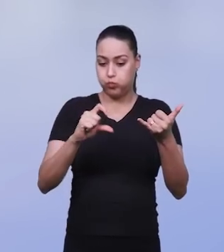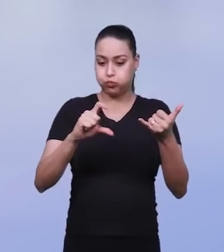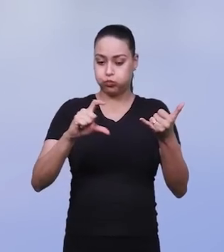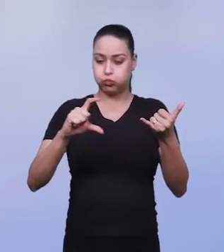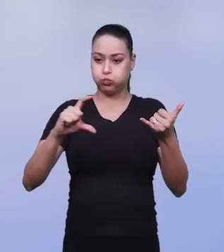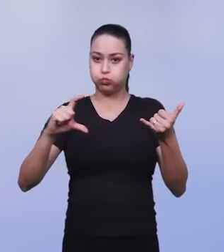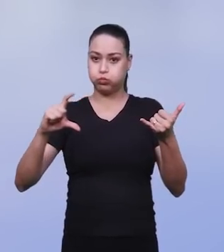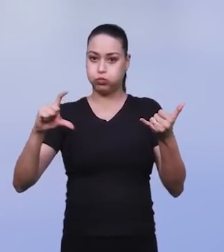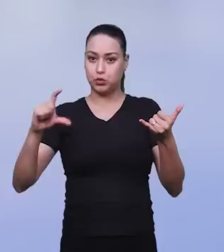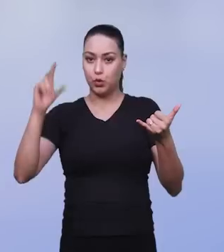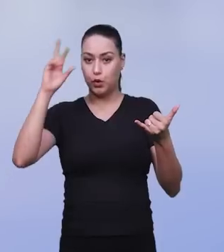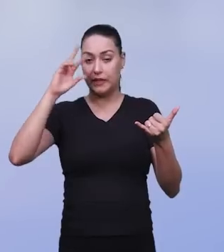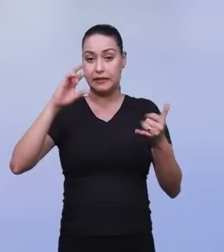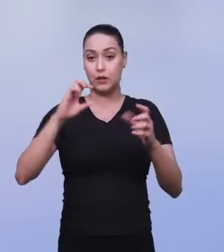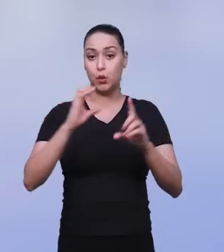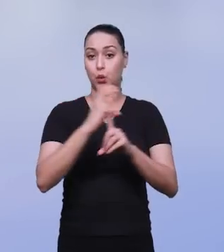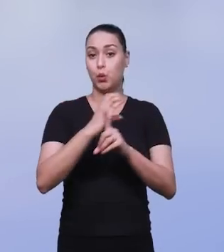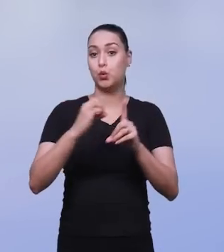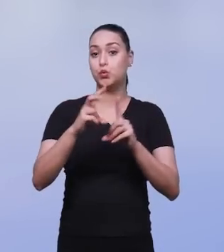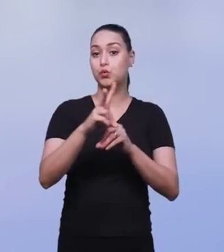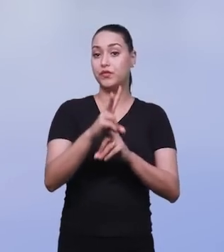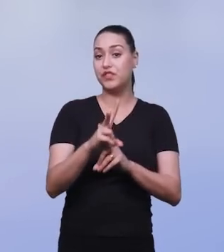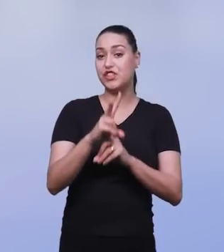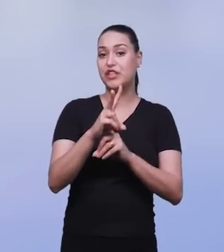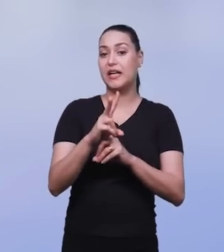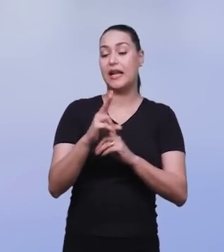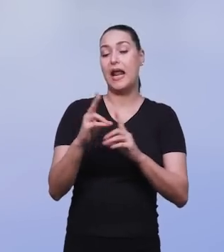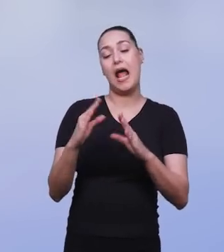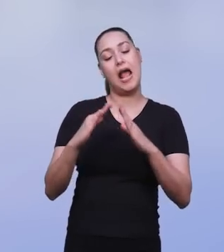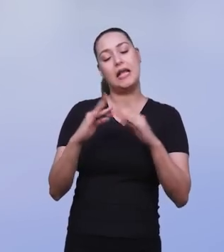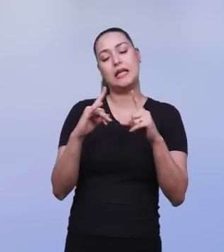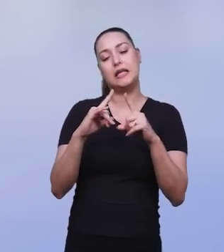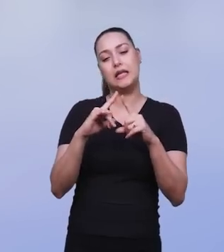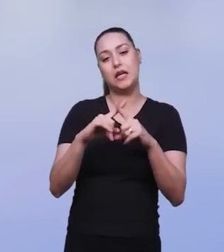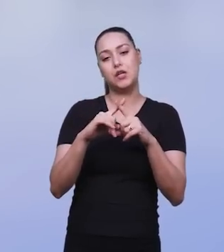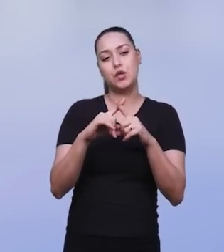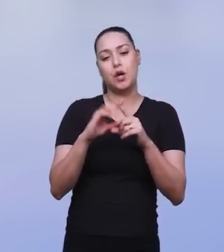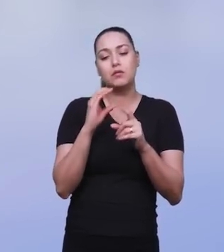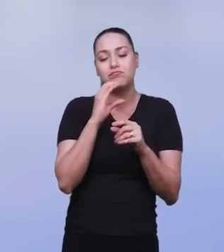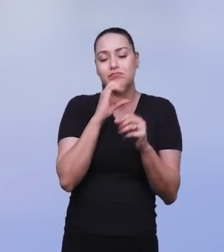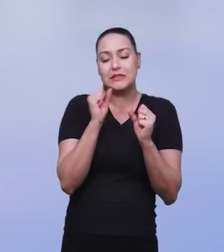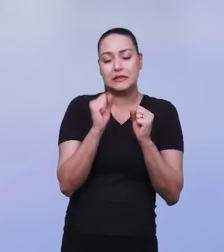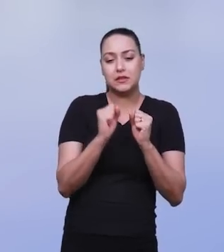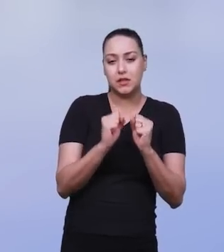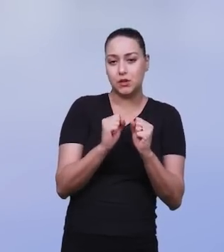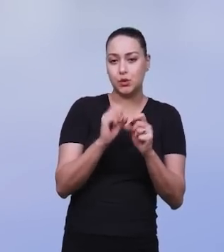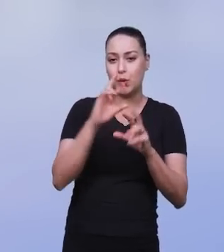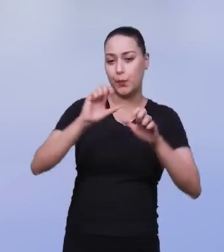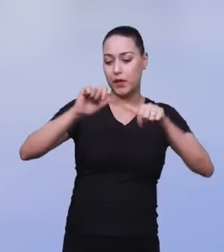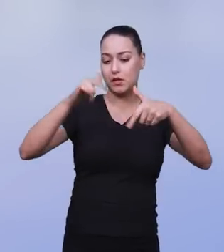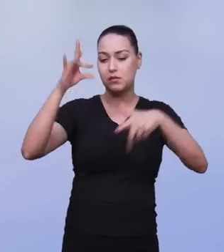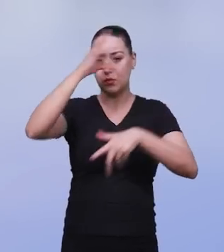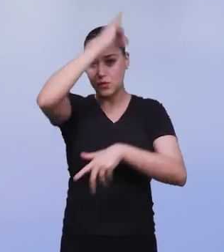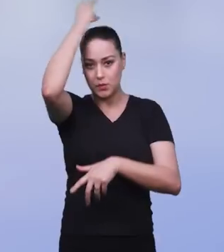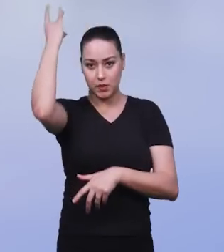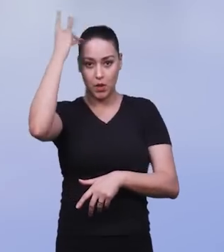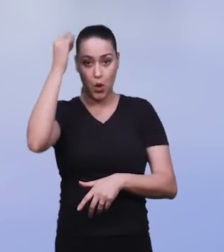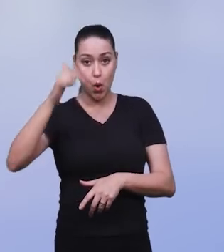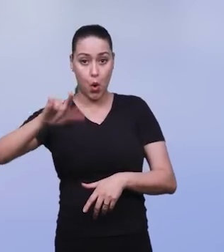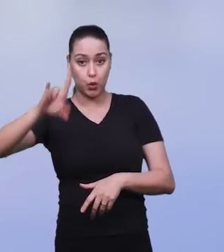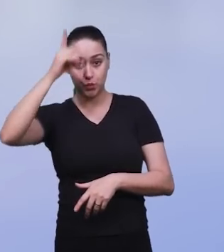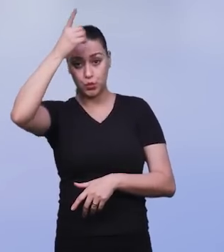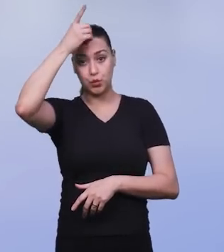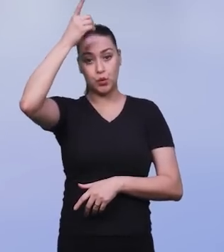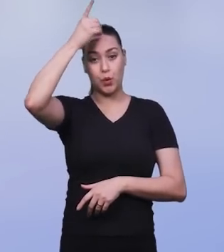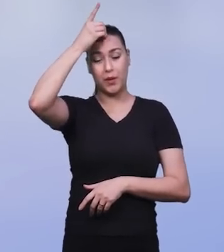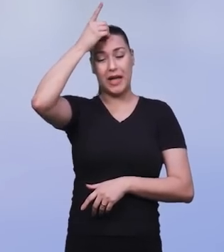daquela vigília, o Senhor iria operar de forma que a igreja se mantivesse cada vez mais aquecida. Em outra visão, o Senhor mostrava que muitos irmãos passavam